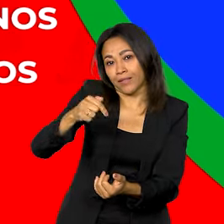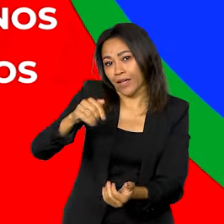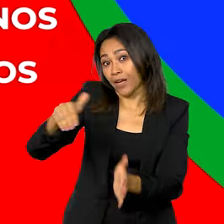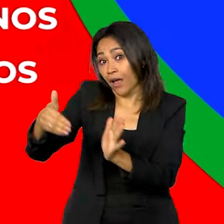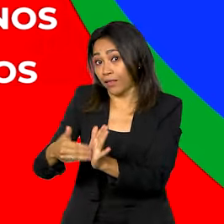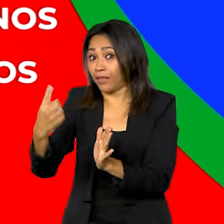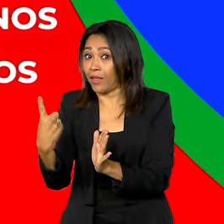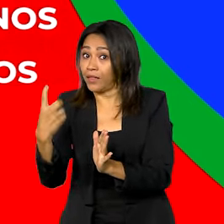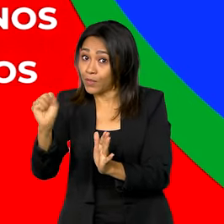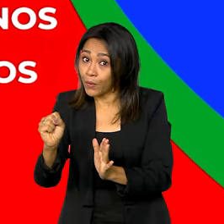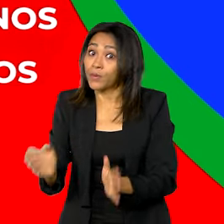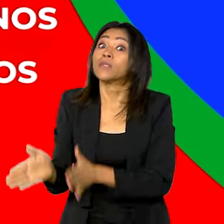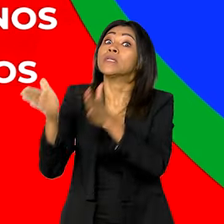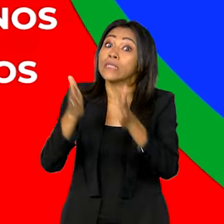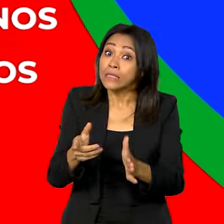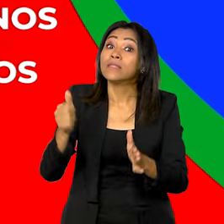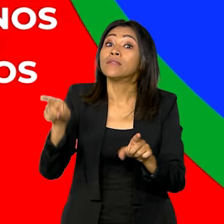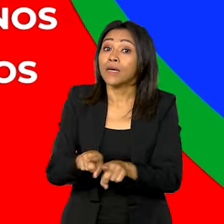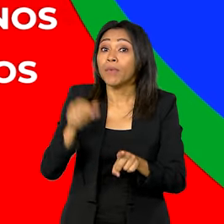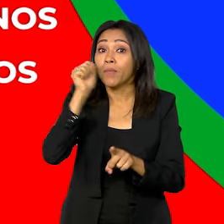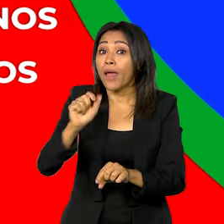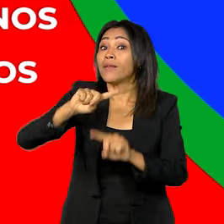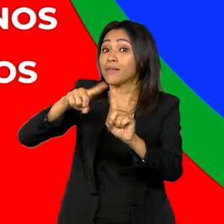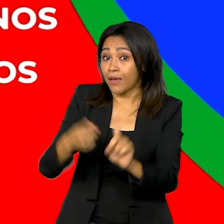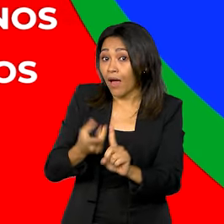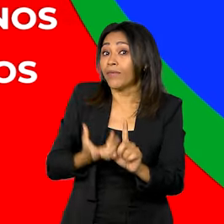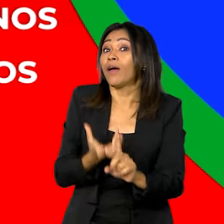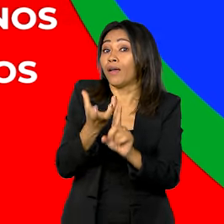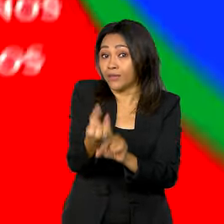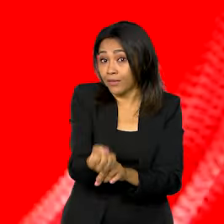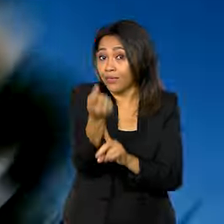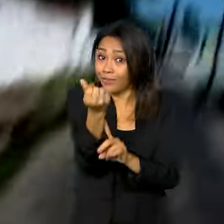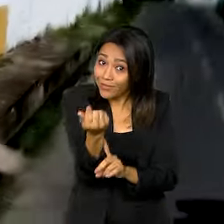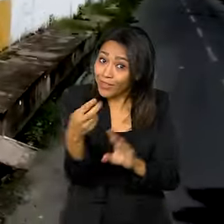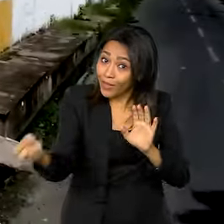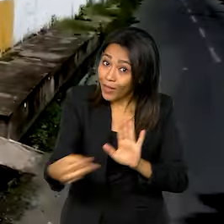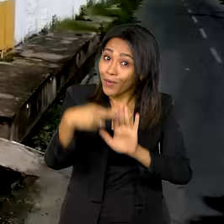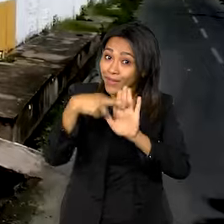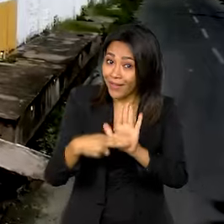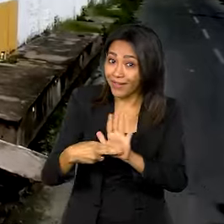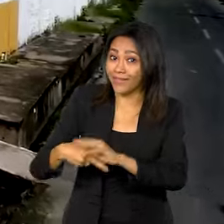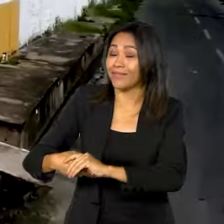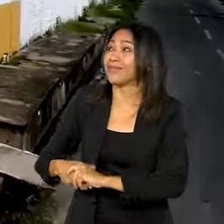a 18 anos gestantes também são contempladas na nova regra